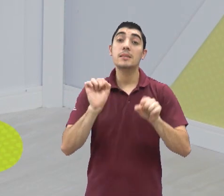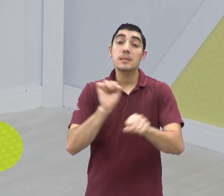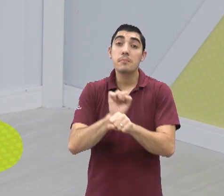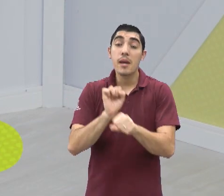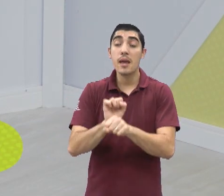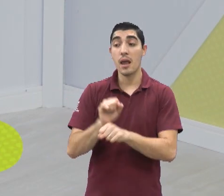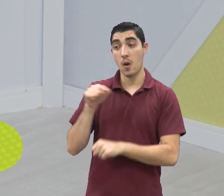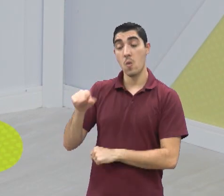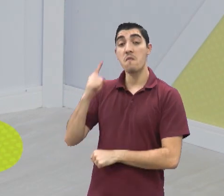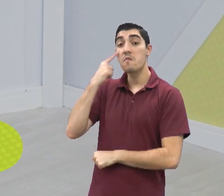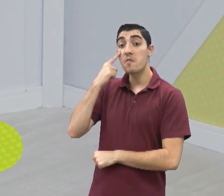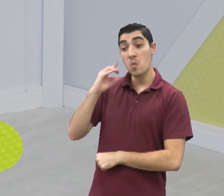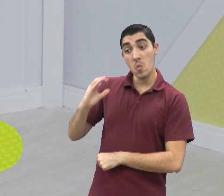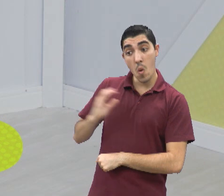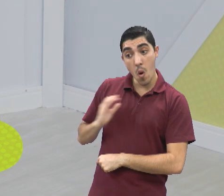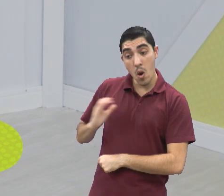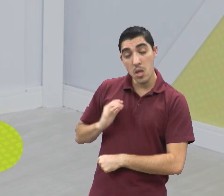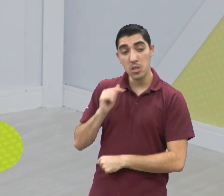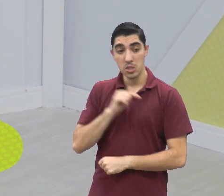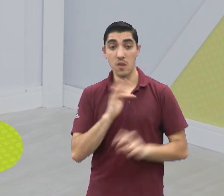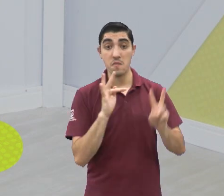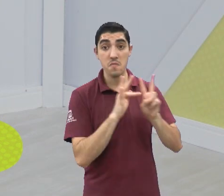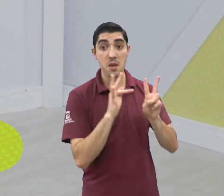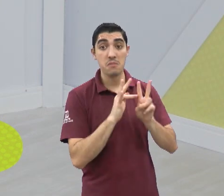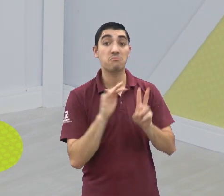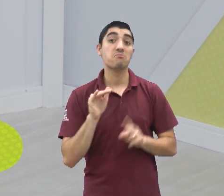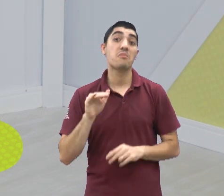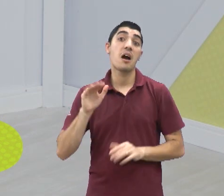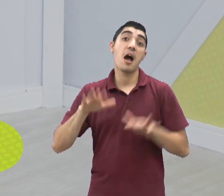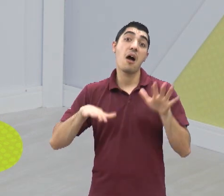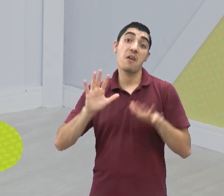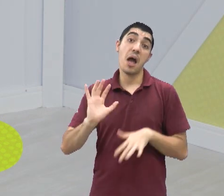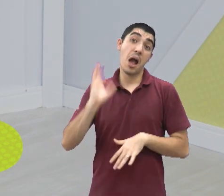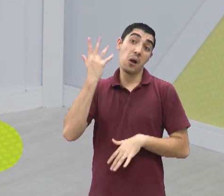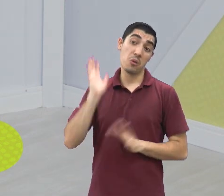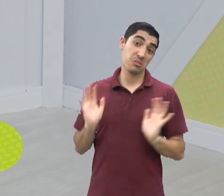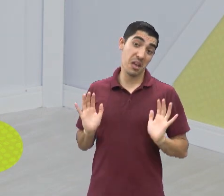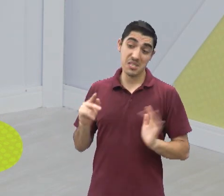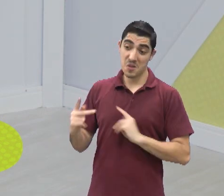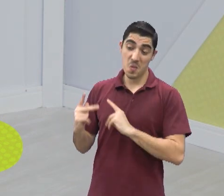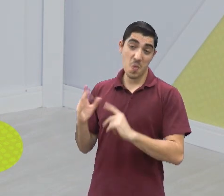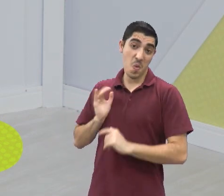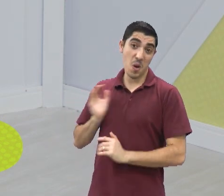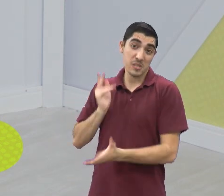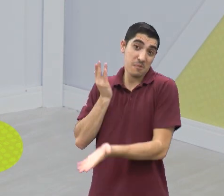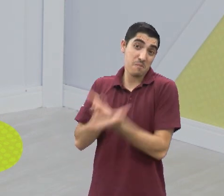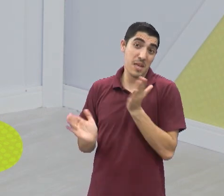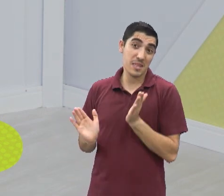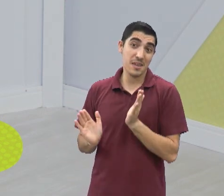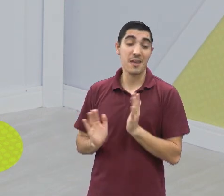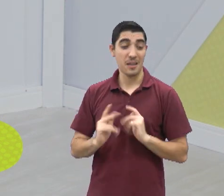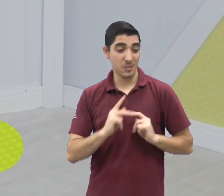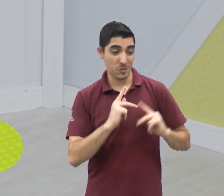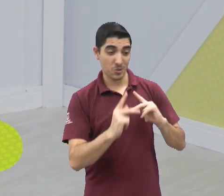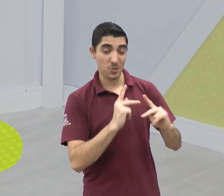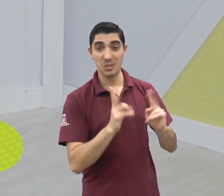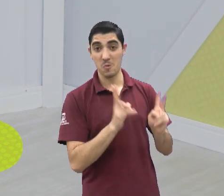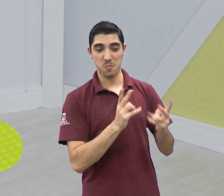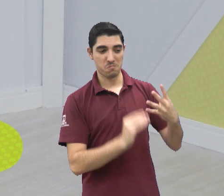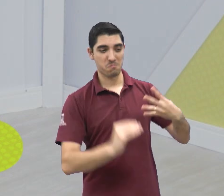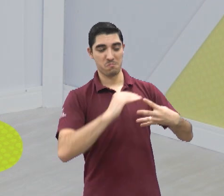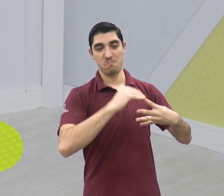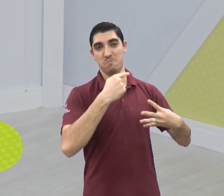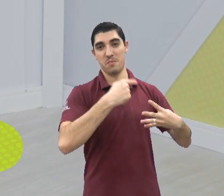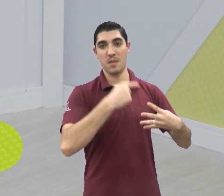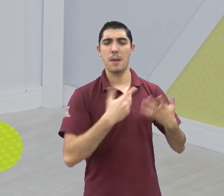Corinthians e Impacto, para ver o que acontece. Quem sabe ainda, sei lá, obra do acaso, São José termina em primeiro, mas provavelmente